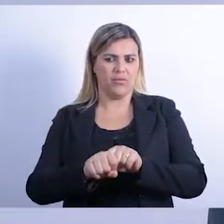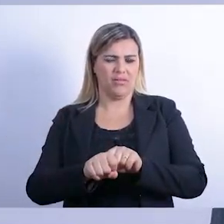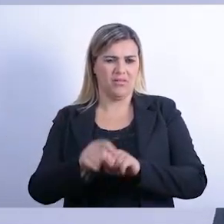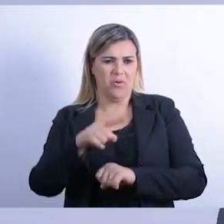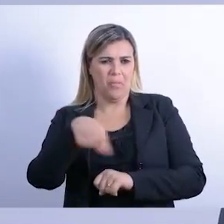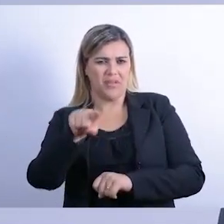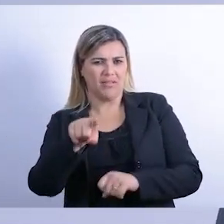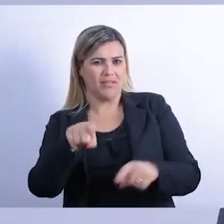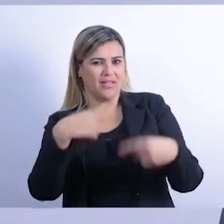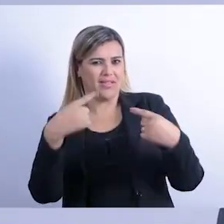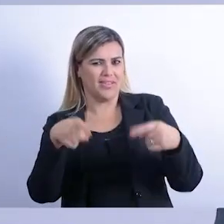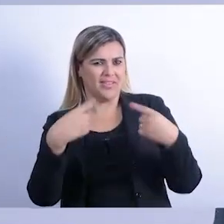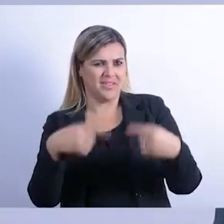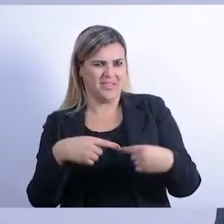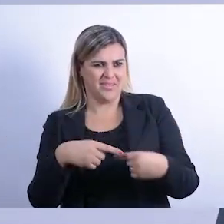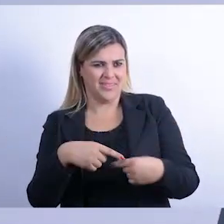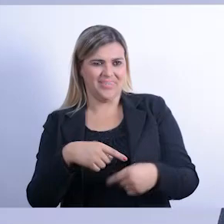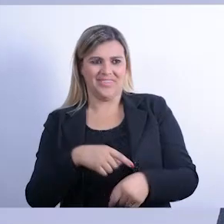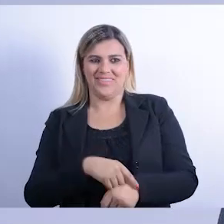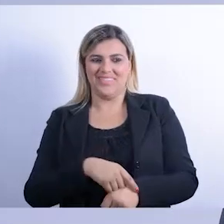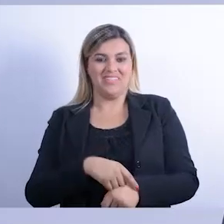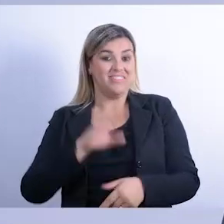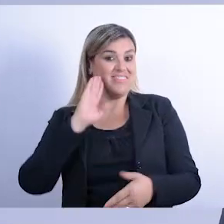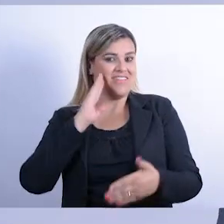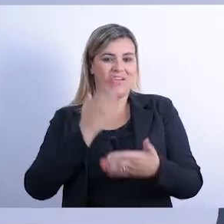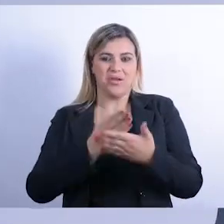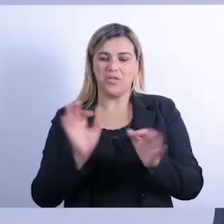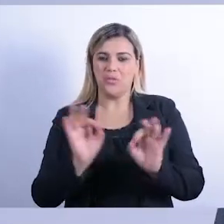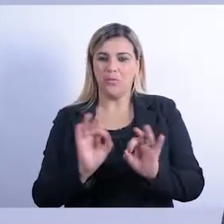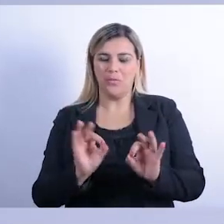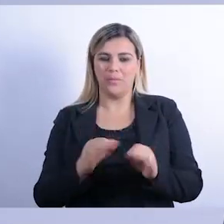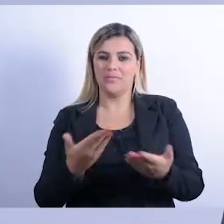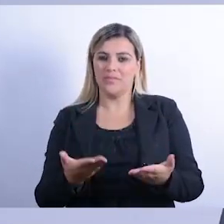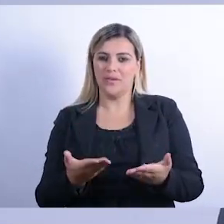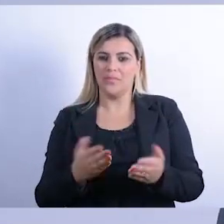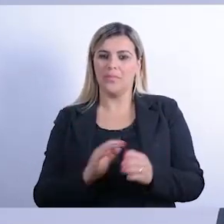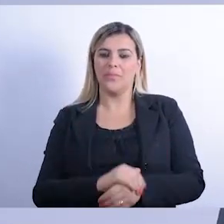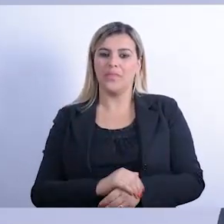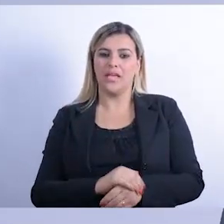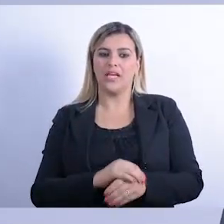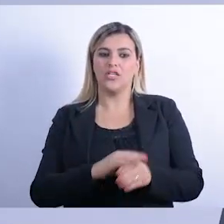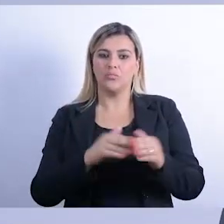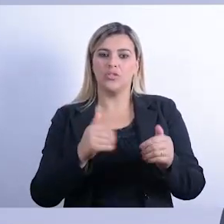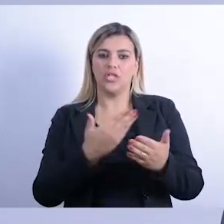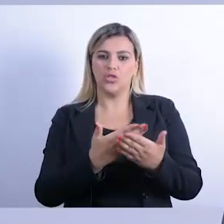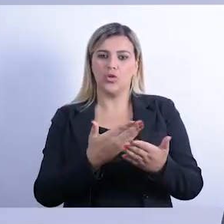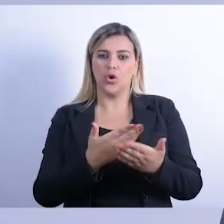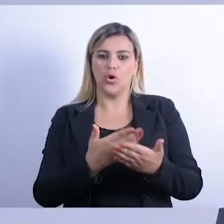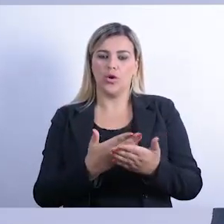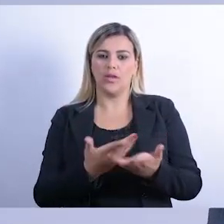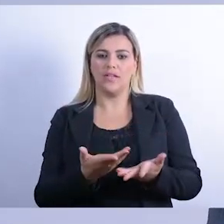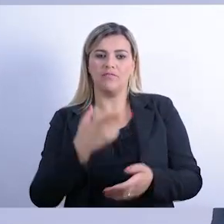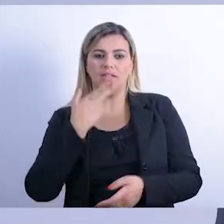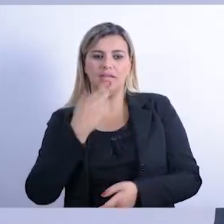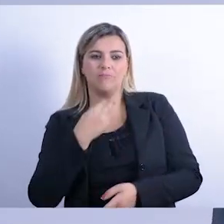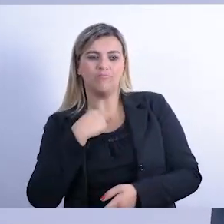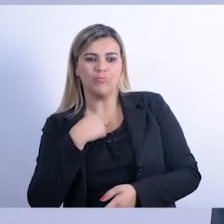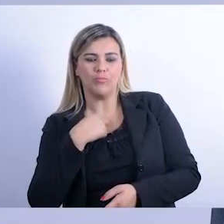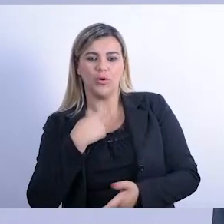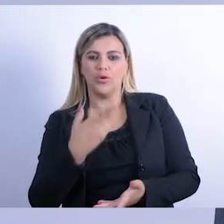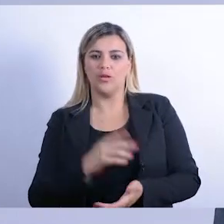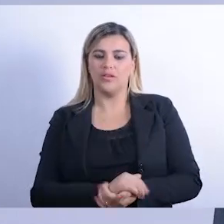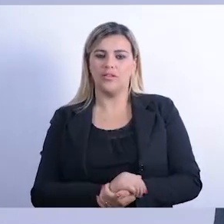estão... Não vem, o presidente, o Radimar vem para a nossa formatura. Ninguém acreditou. Pediu uma ajuda lá na escola, o Murat falou